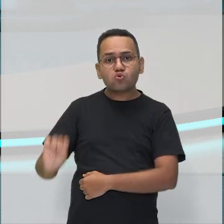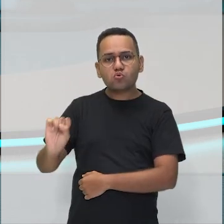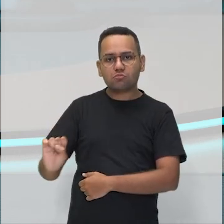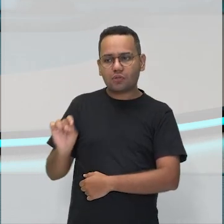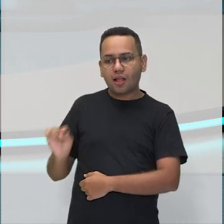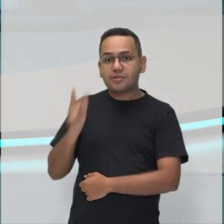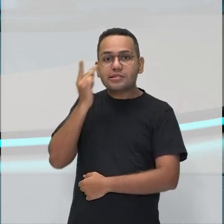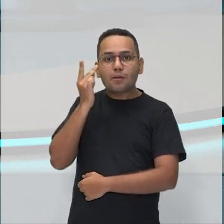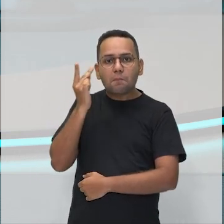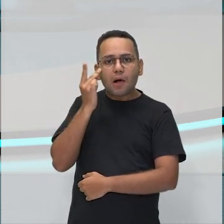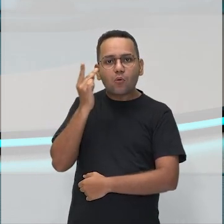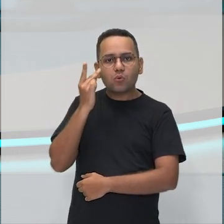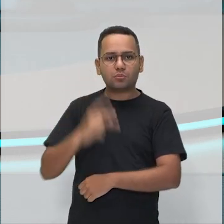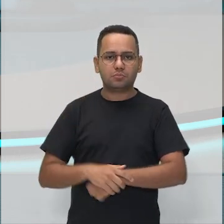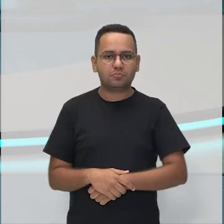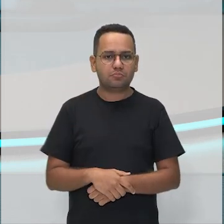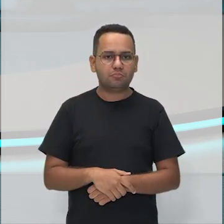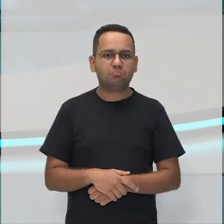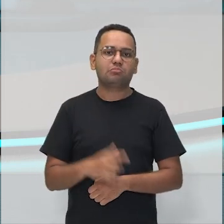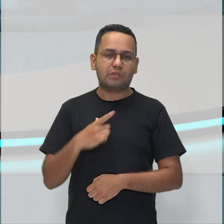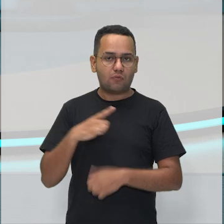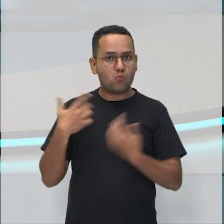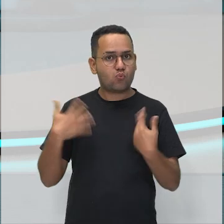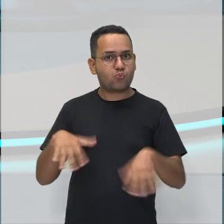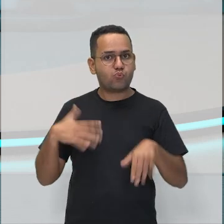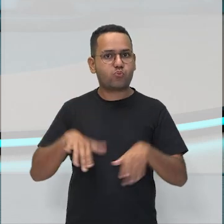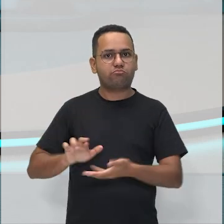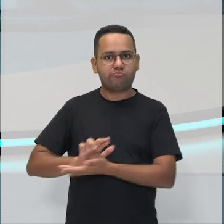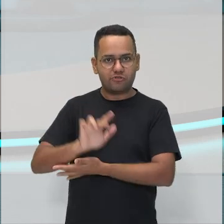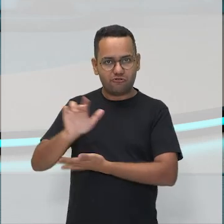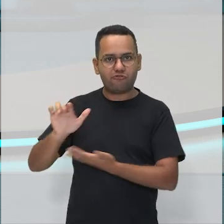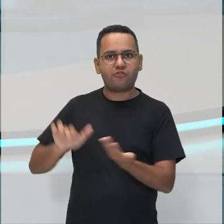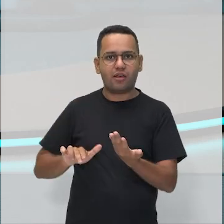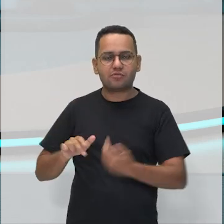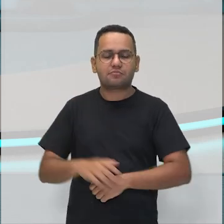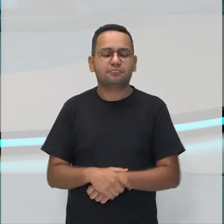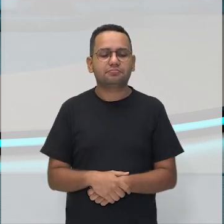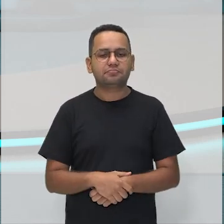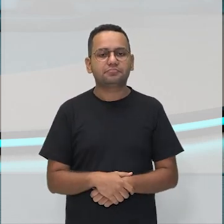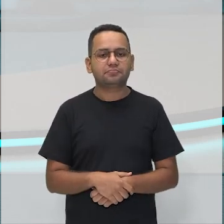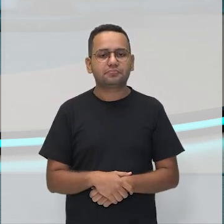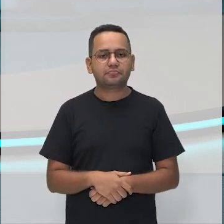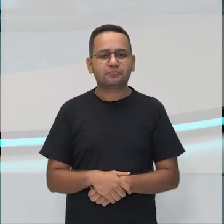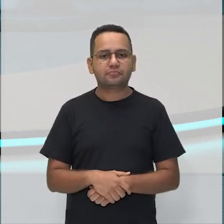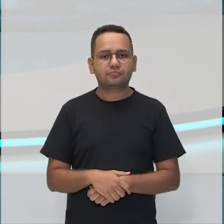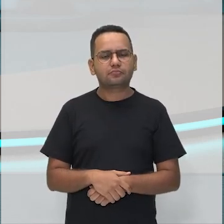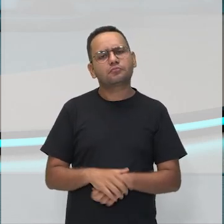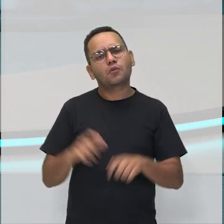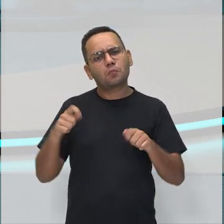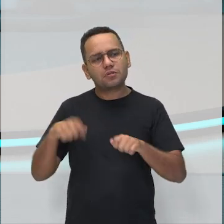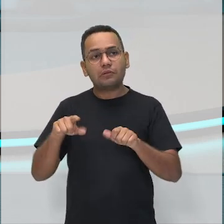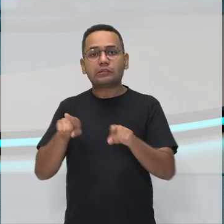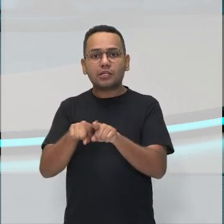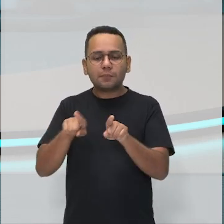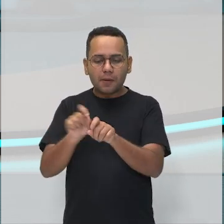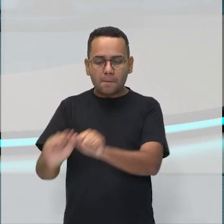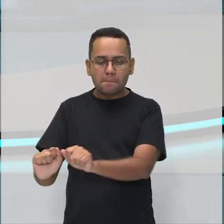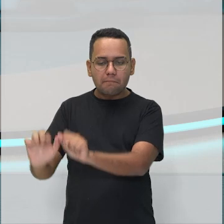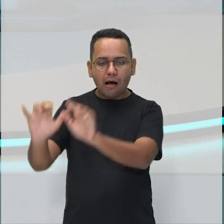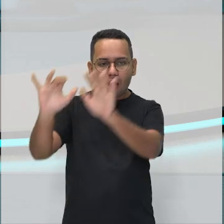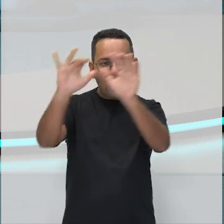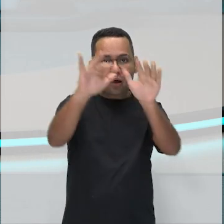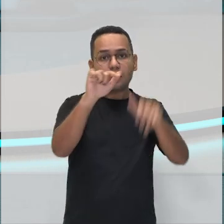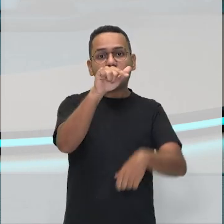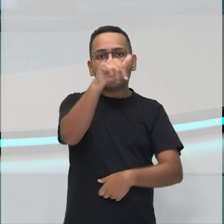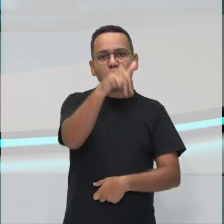Paulo, que recebeu muitos nordestinos nesse período, e também para o norte, aqui para o Amazonas, porque nós vamos